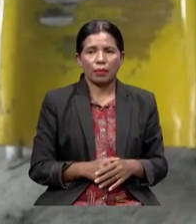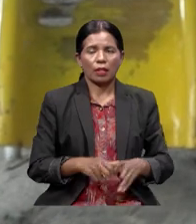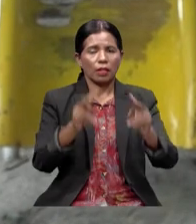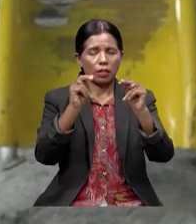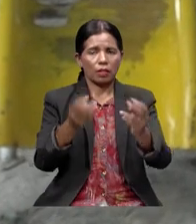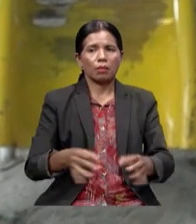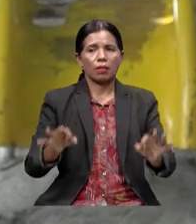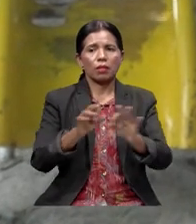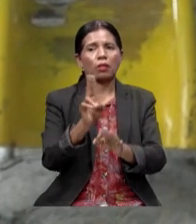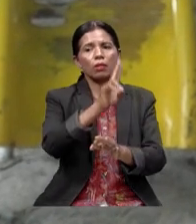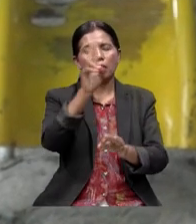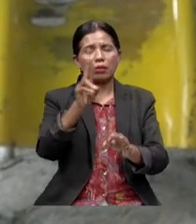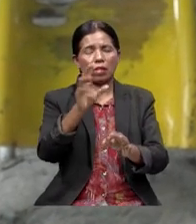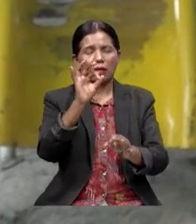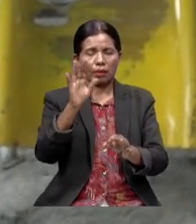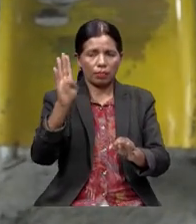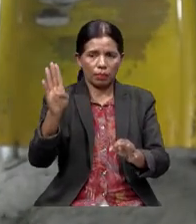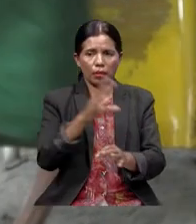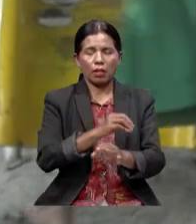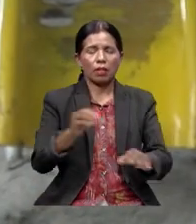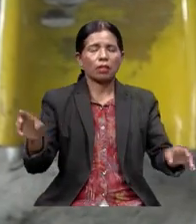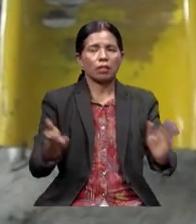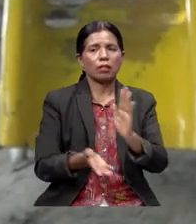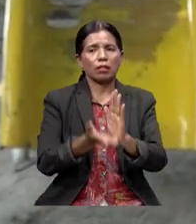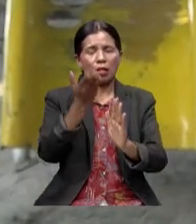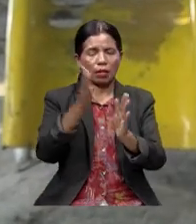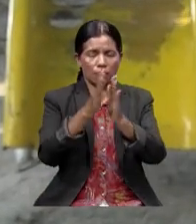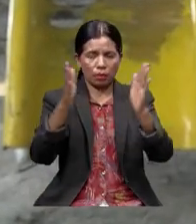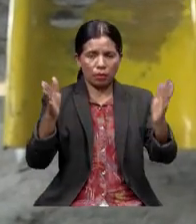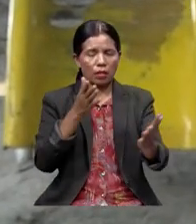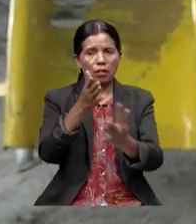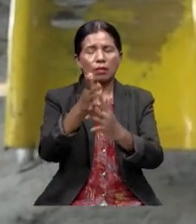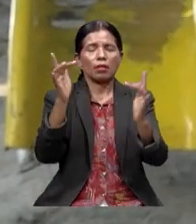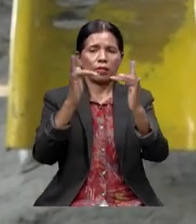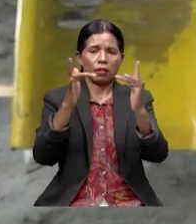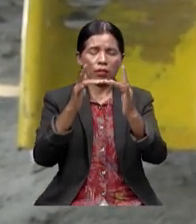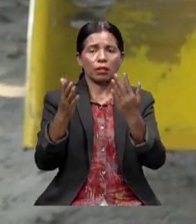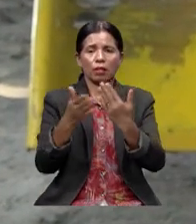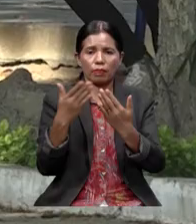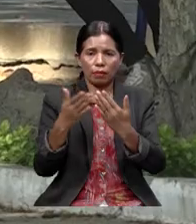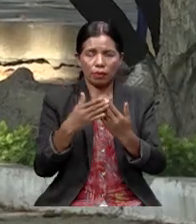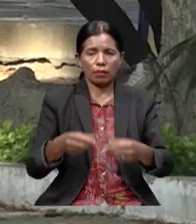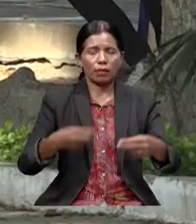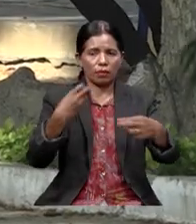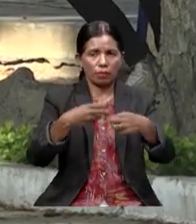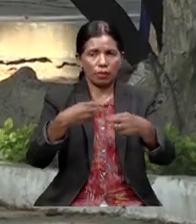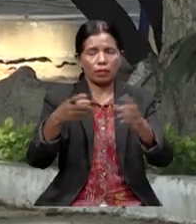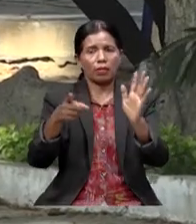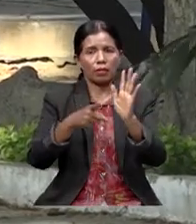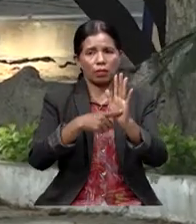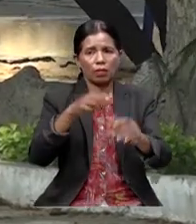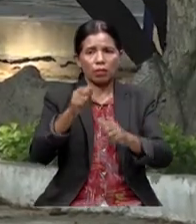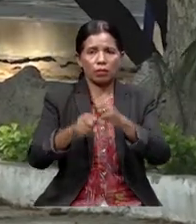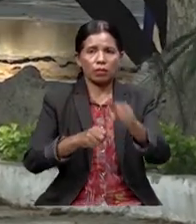Necessidade onde utiliza mídia social, nebe sai macas, no acesso ba internet nebe fácil, foi impacto negativo ba